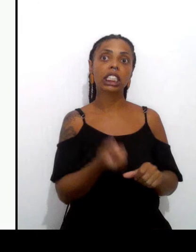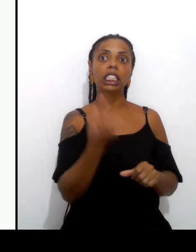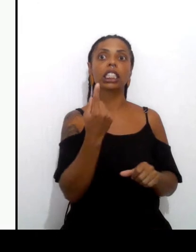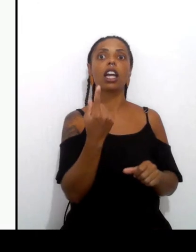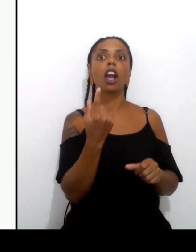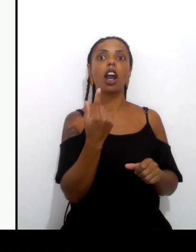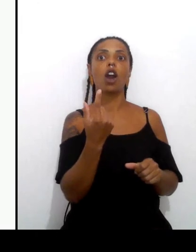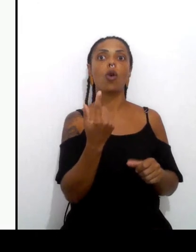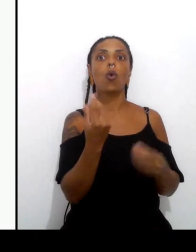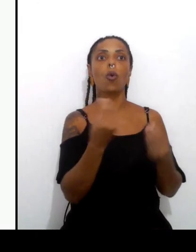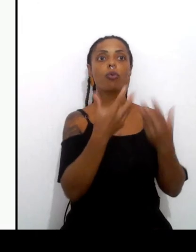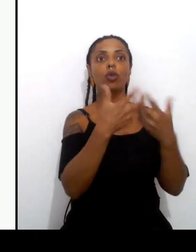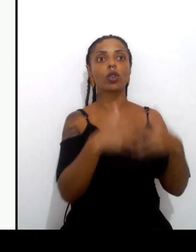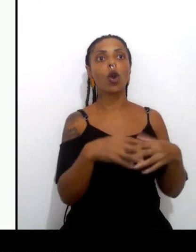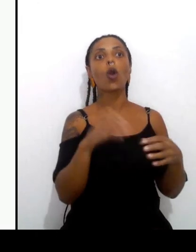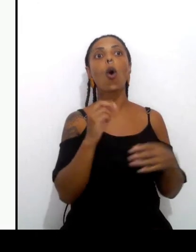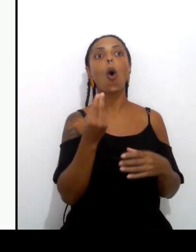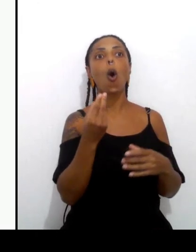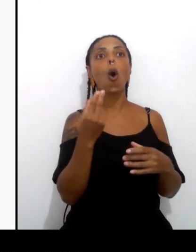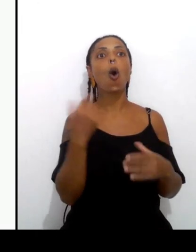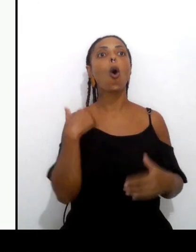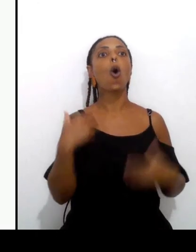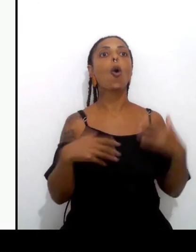corpos de massas